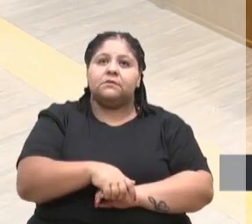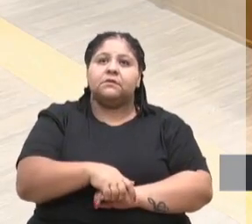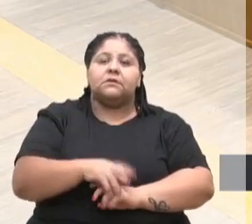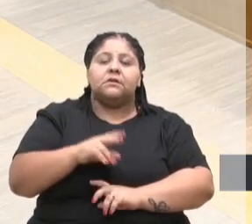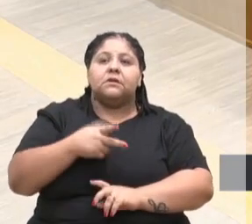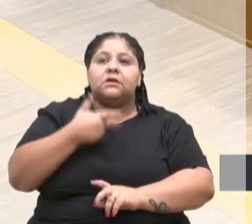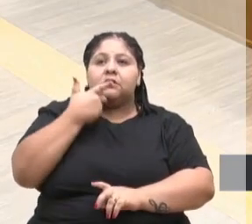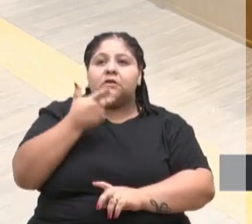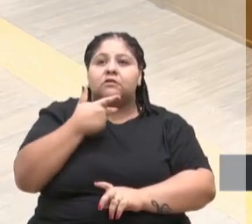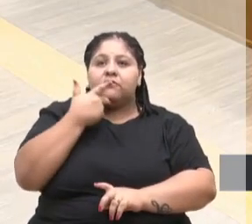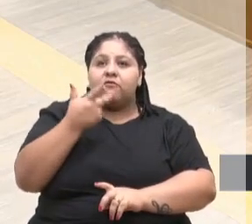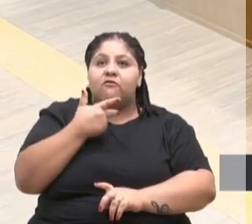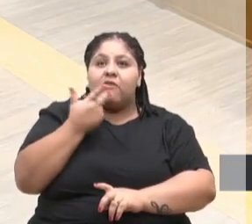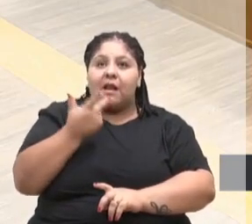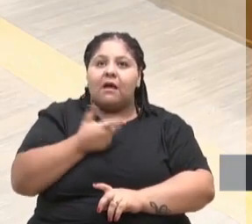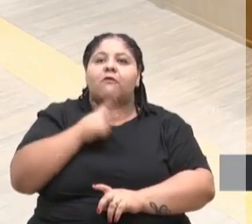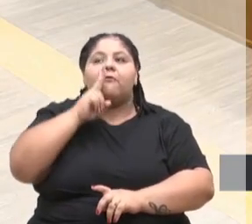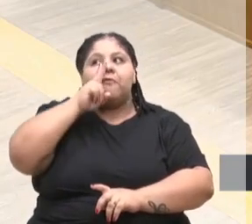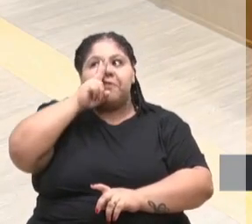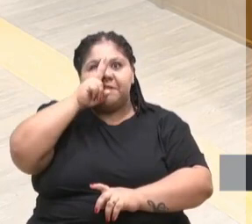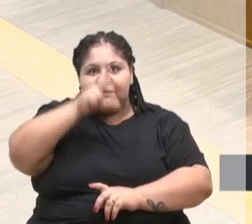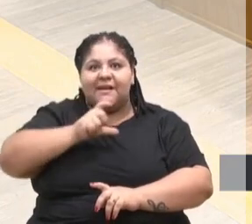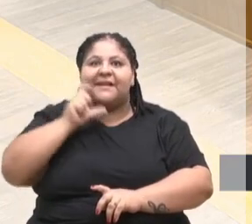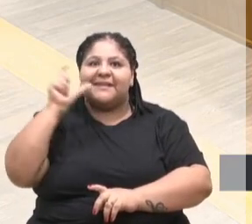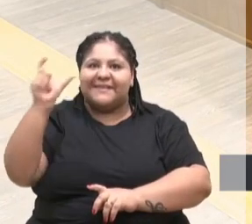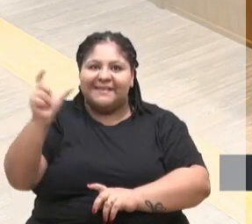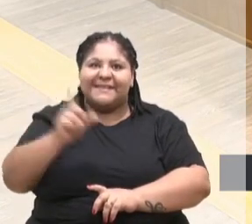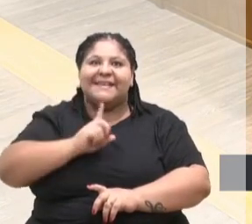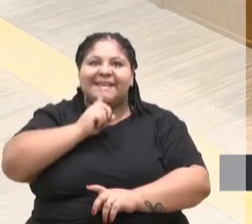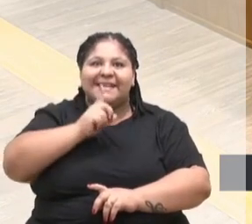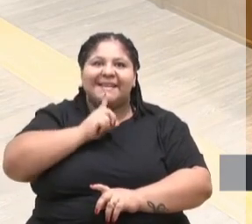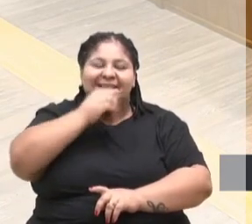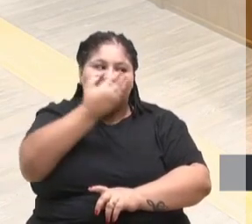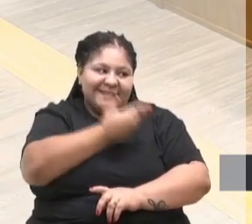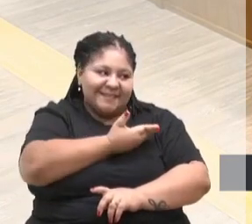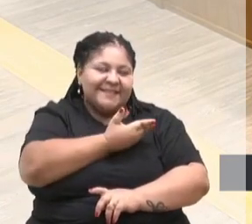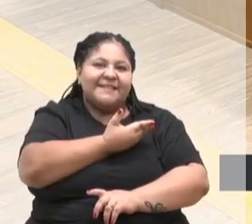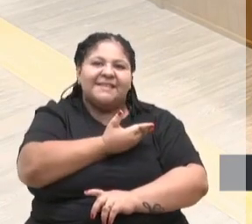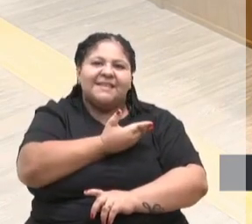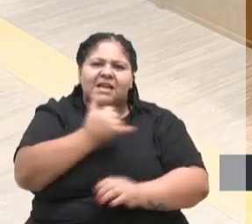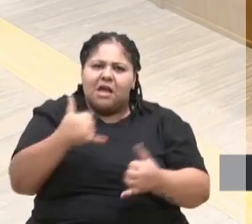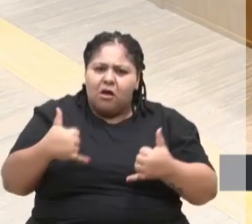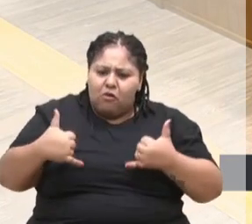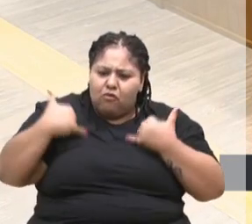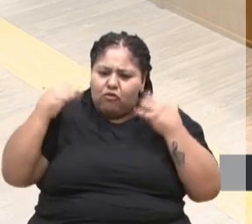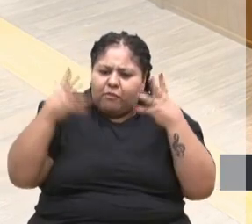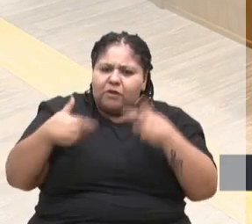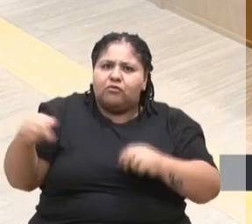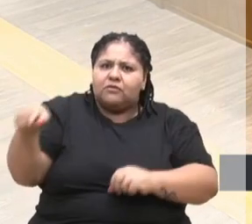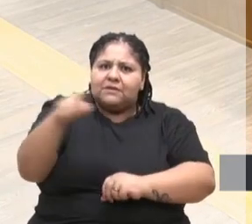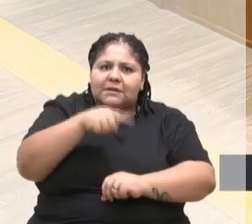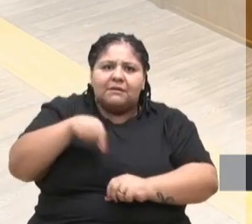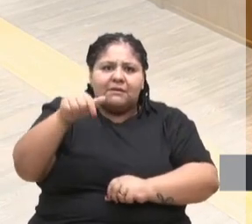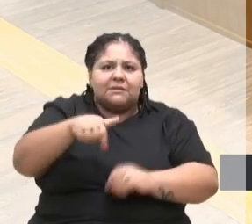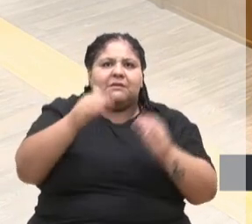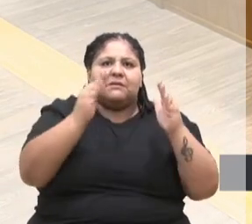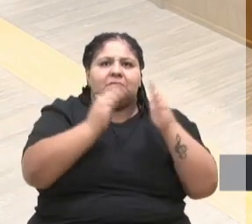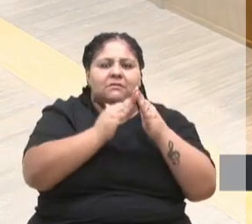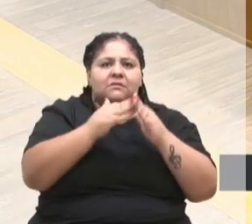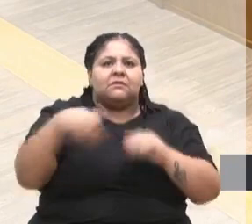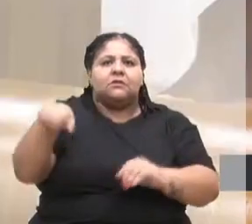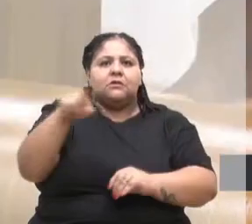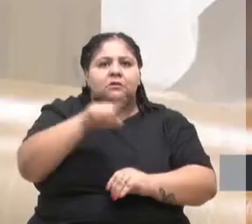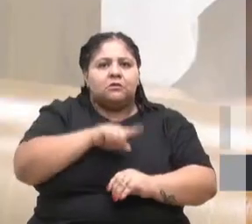reforçar as palavras do nobre colega Alberto, do que o senhor é um orgulho para todos nós dessa casa aqui. Nós